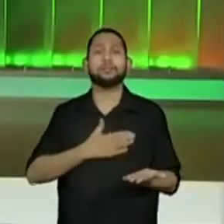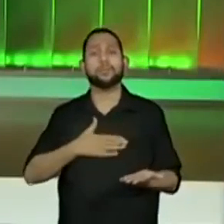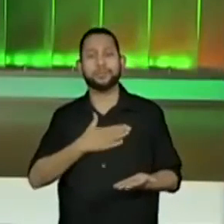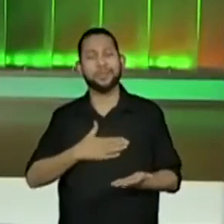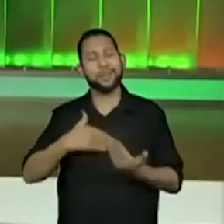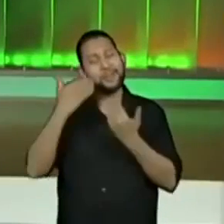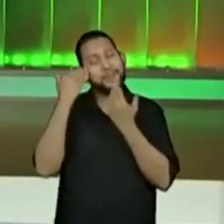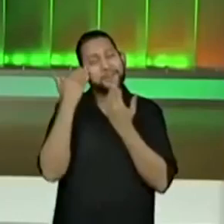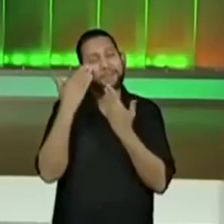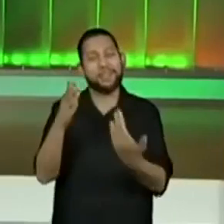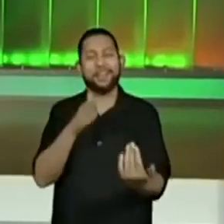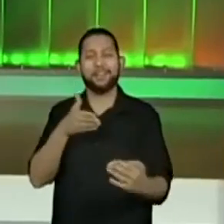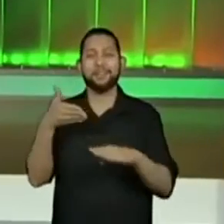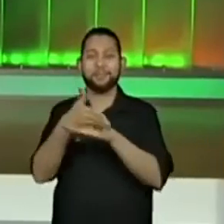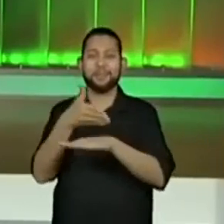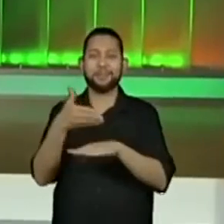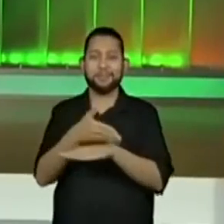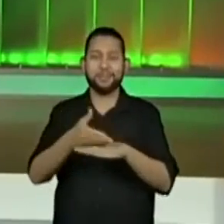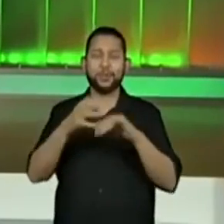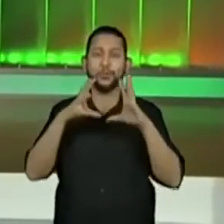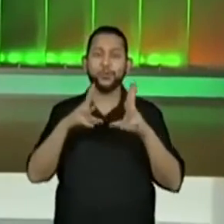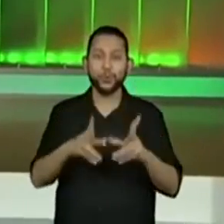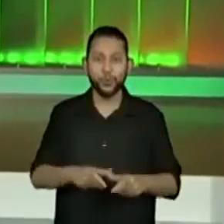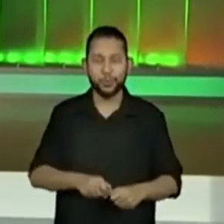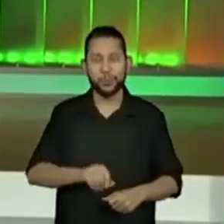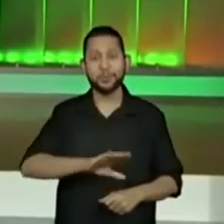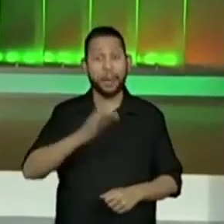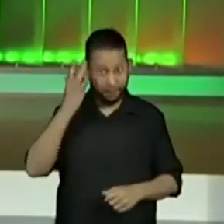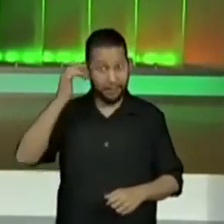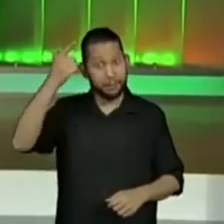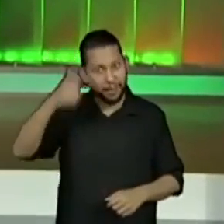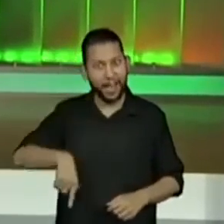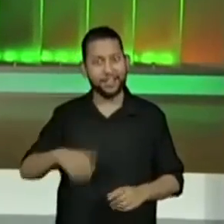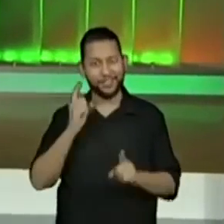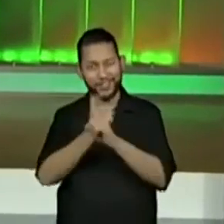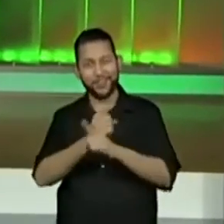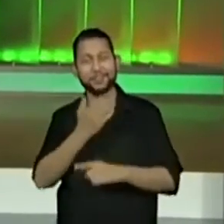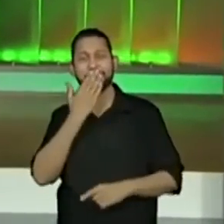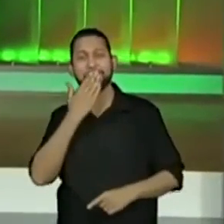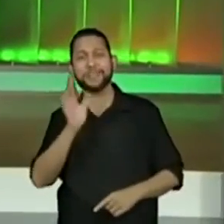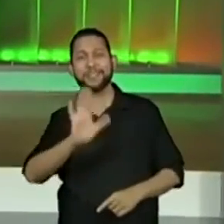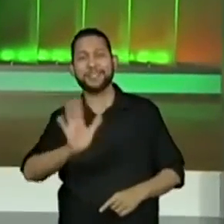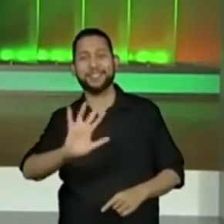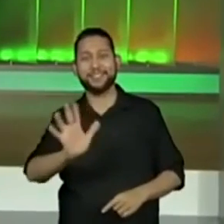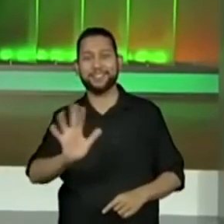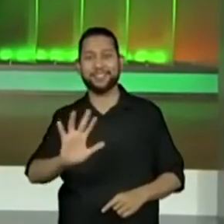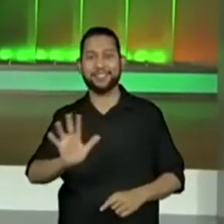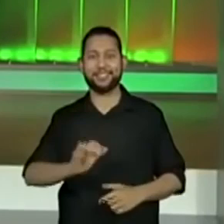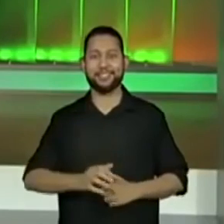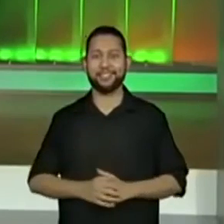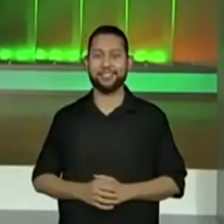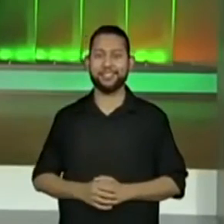muito obrigada pela participação de todos e amanhã tem mais tchau tchau